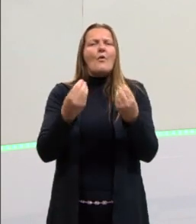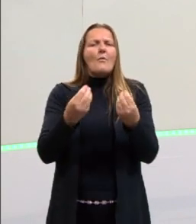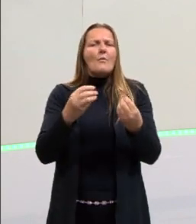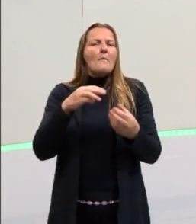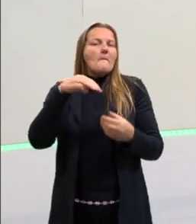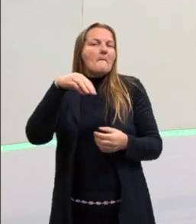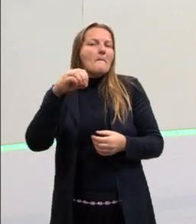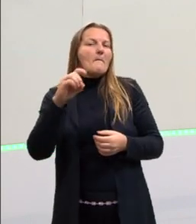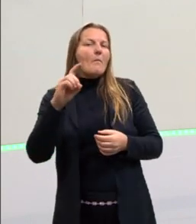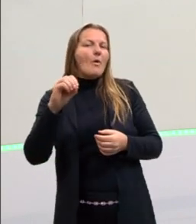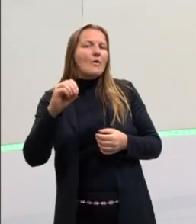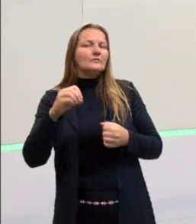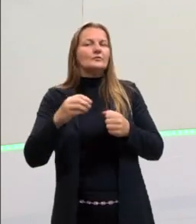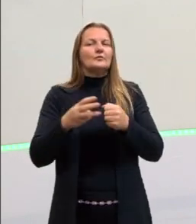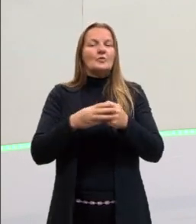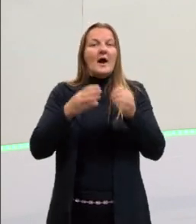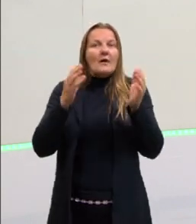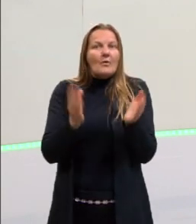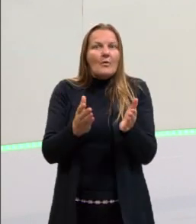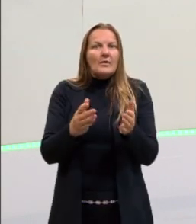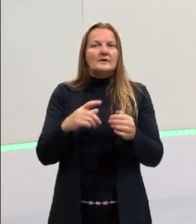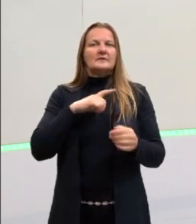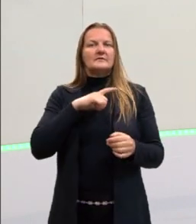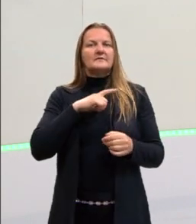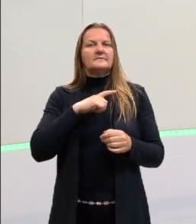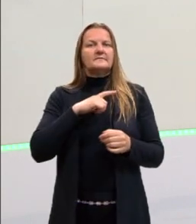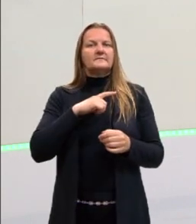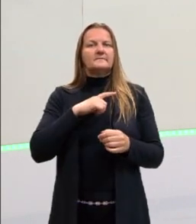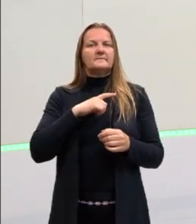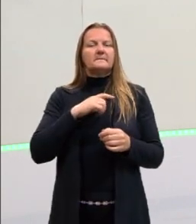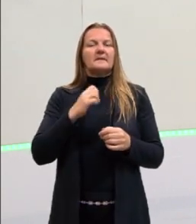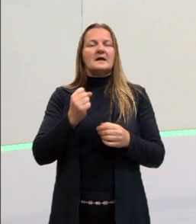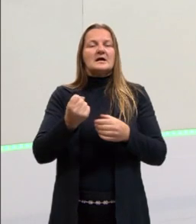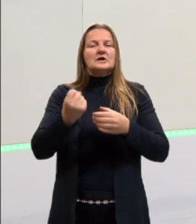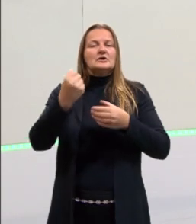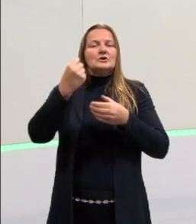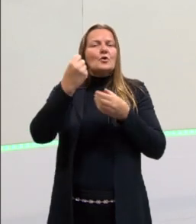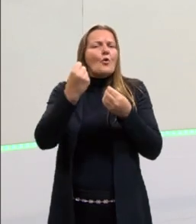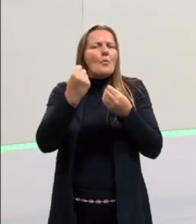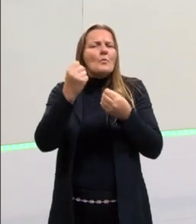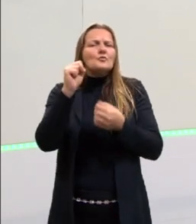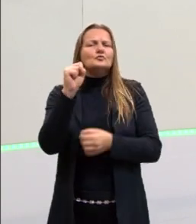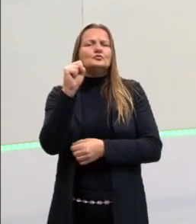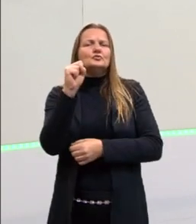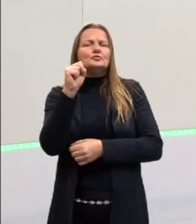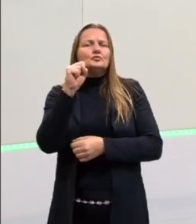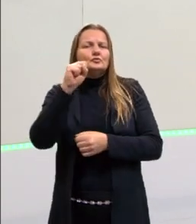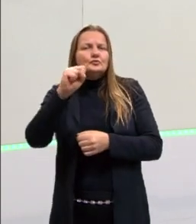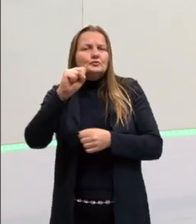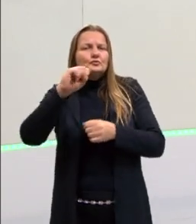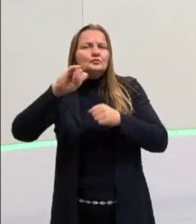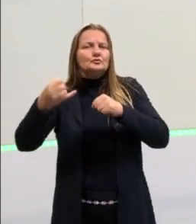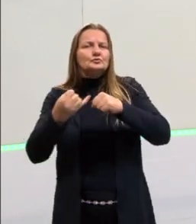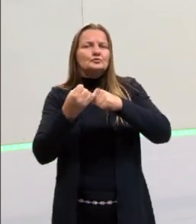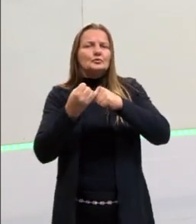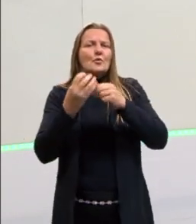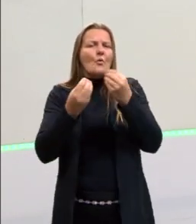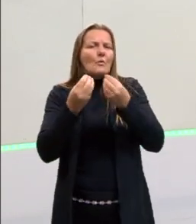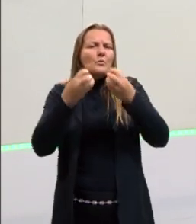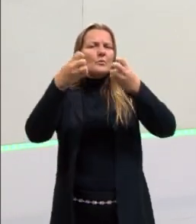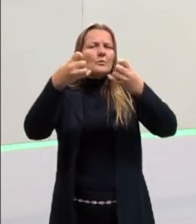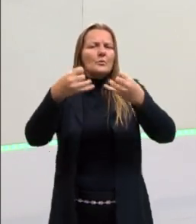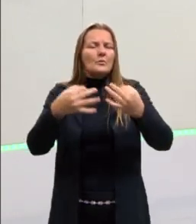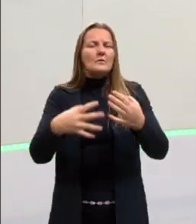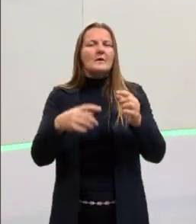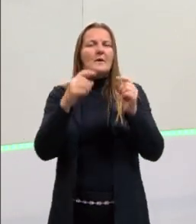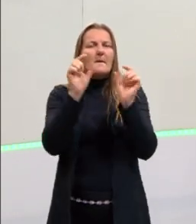modos verbais Santo modo indicativo quanto o modo subjuntivo na aula de hoje é isso eu selecionei